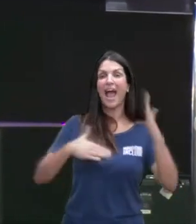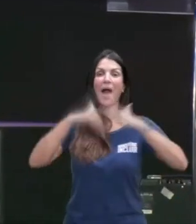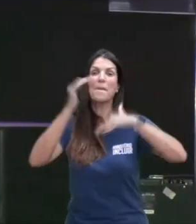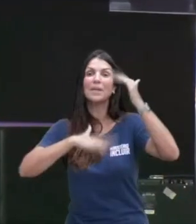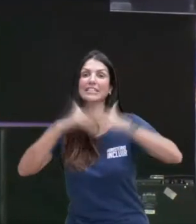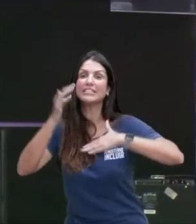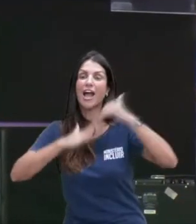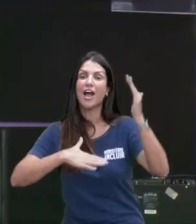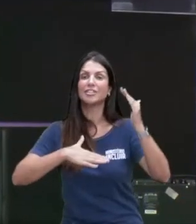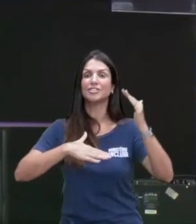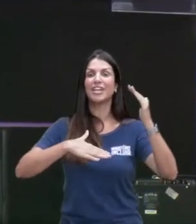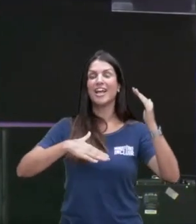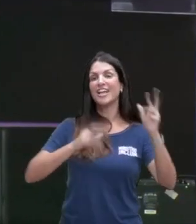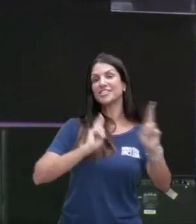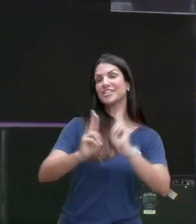comercial